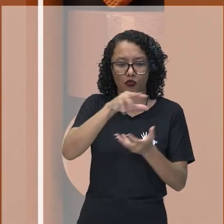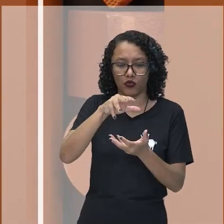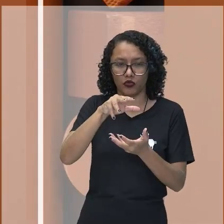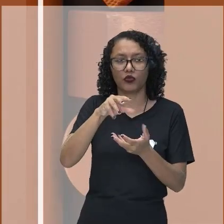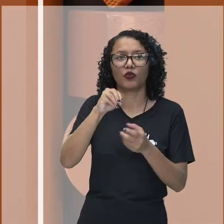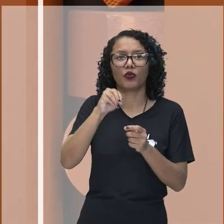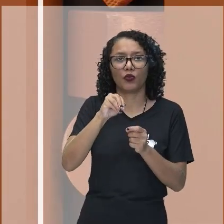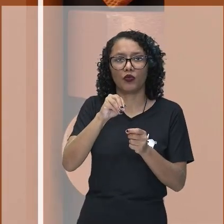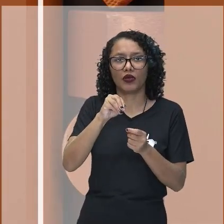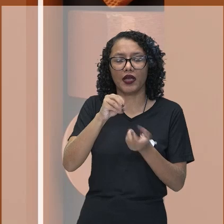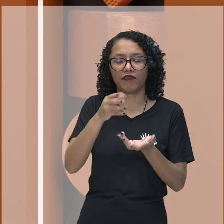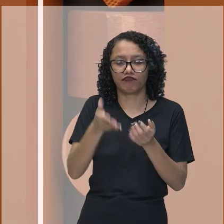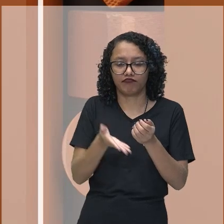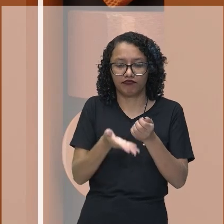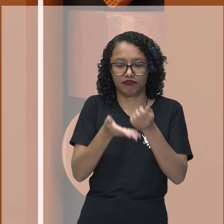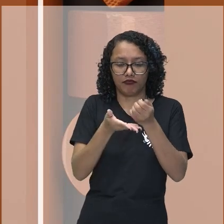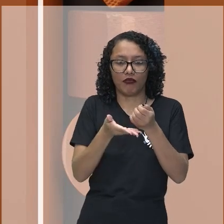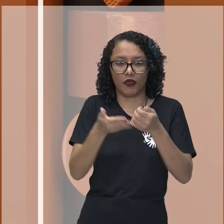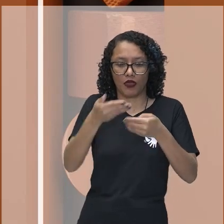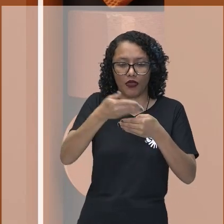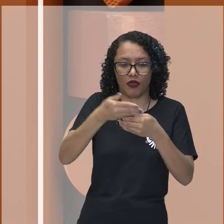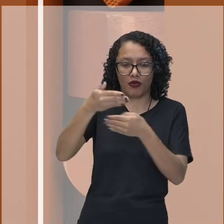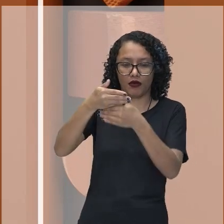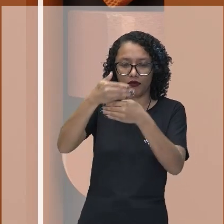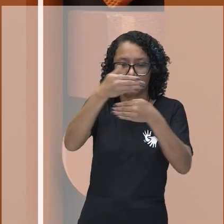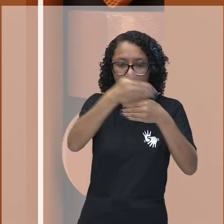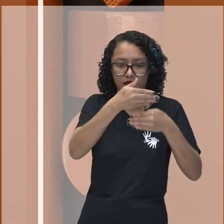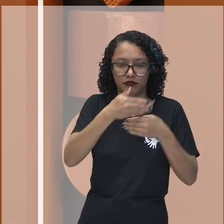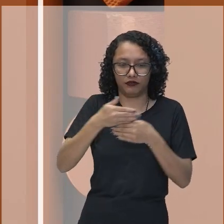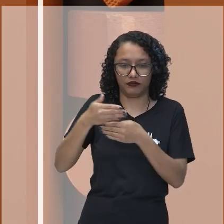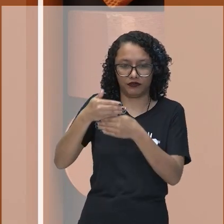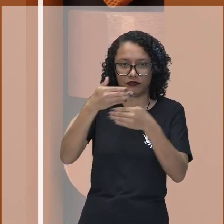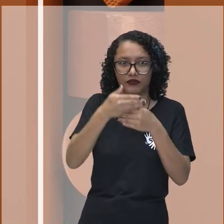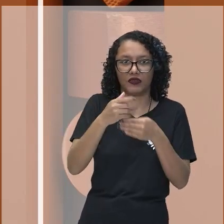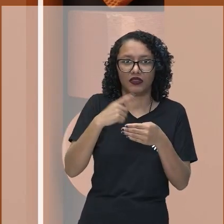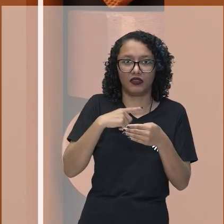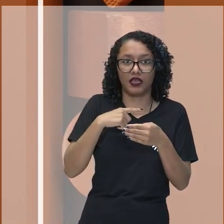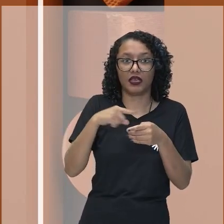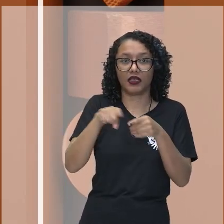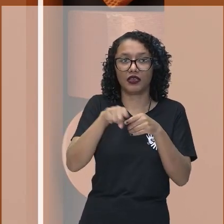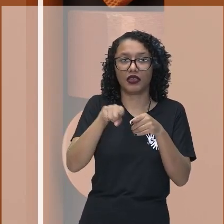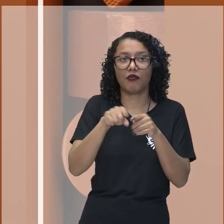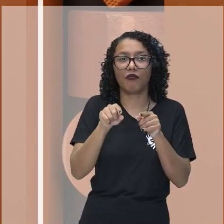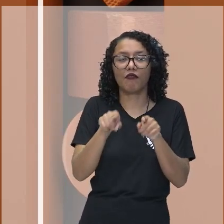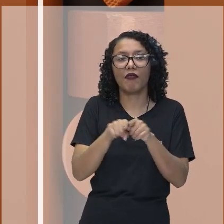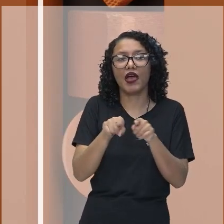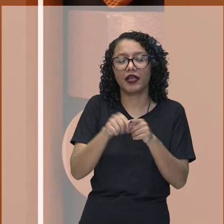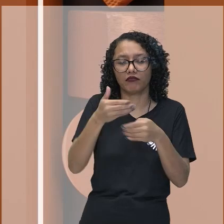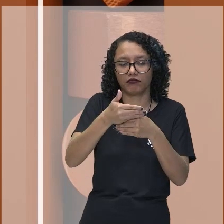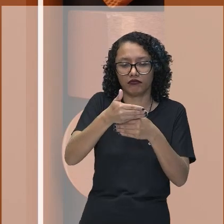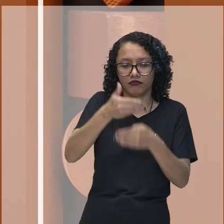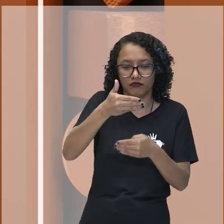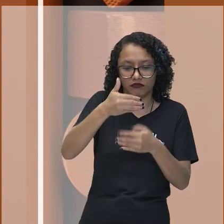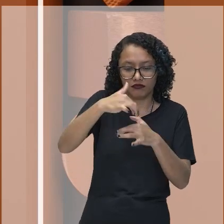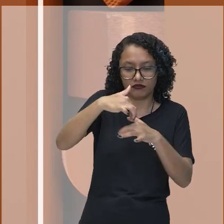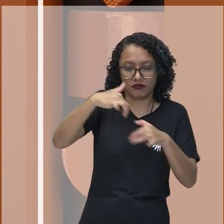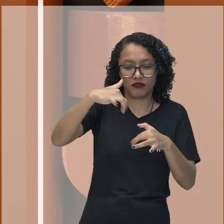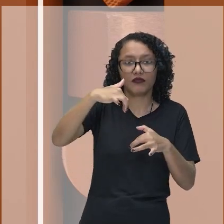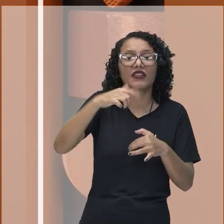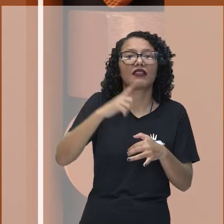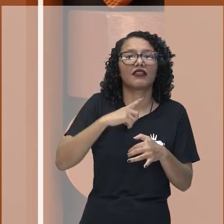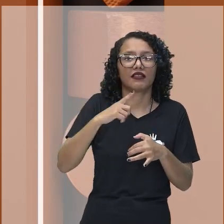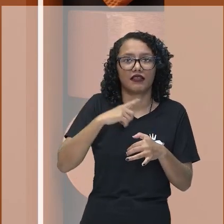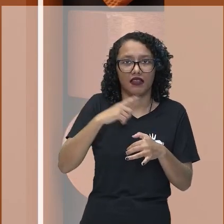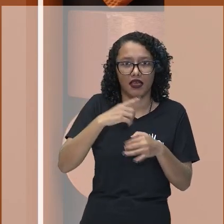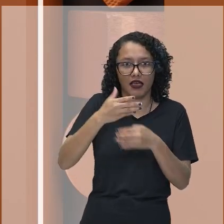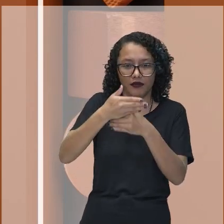placas tectônicas, sendo que uma placa tectônica com a outra tem o quê? Divisões, né? Pode ocorrer essas divisões.